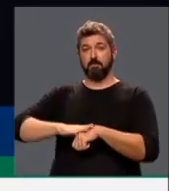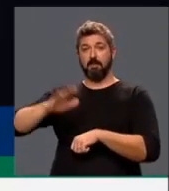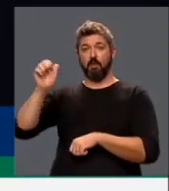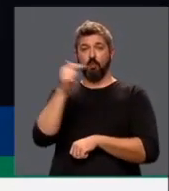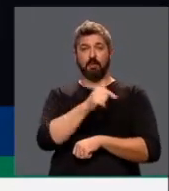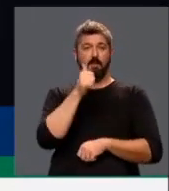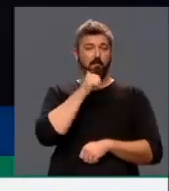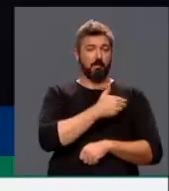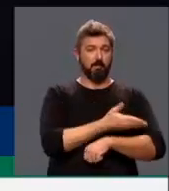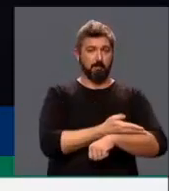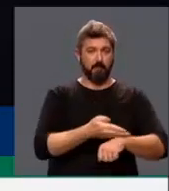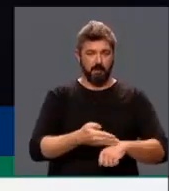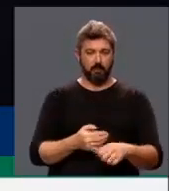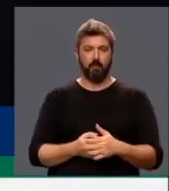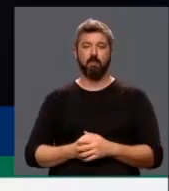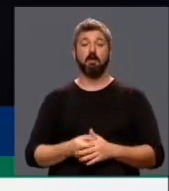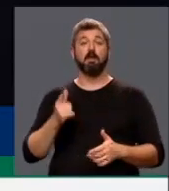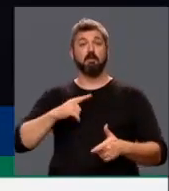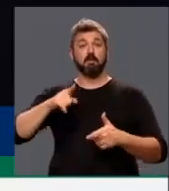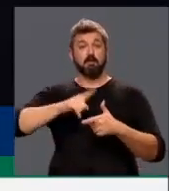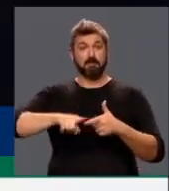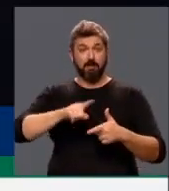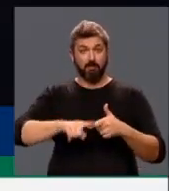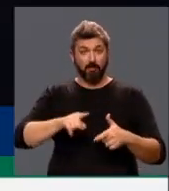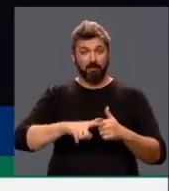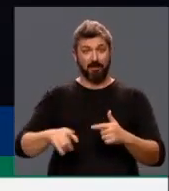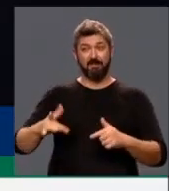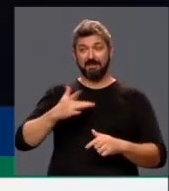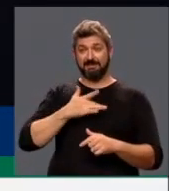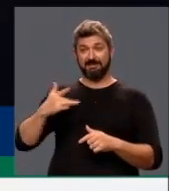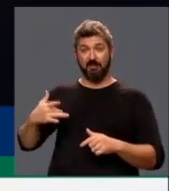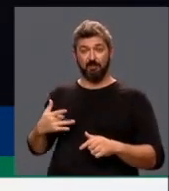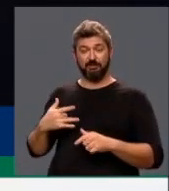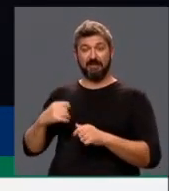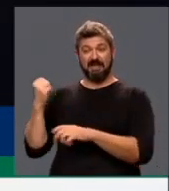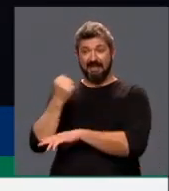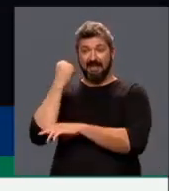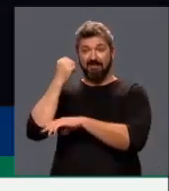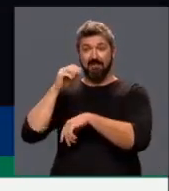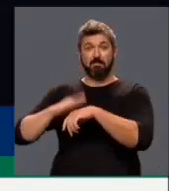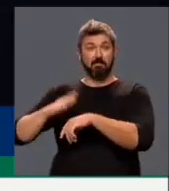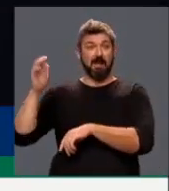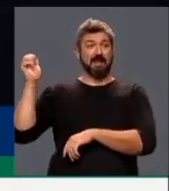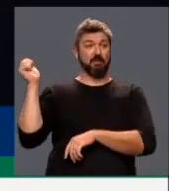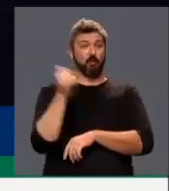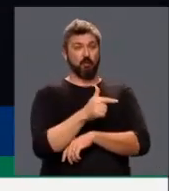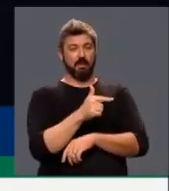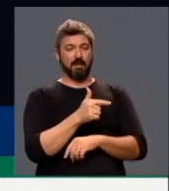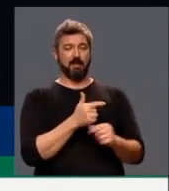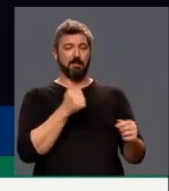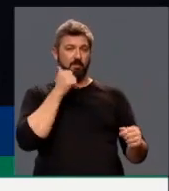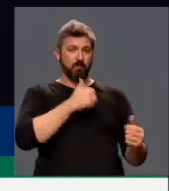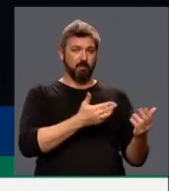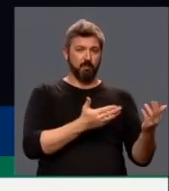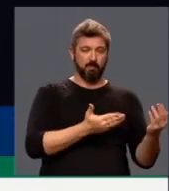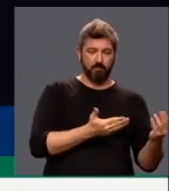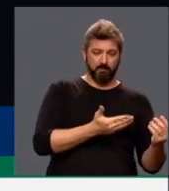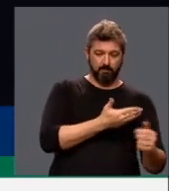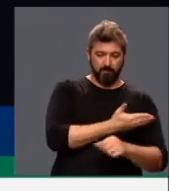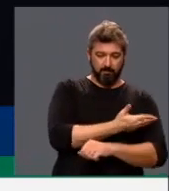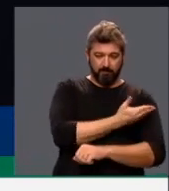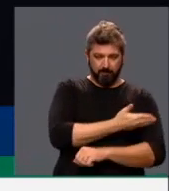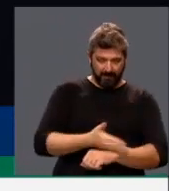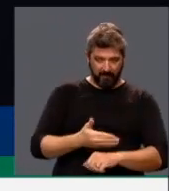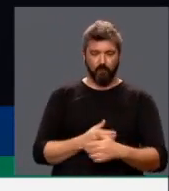e causa problemas muito antes do que pessoas brancas, a gente entende como saúde tem a ver com uma série de fatores que não só o biofísico.